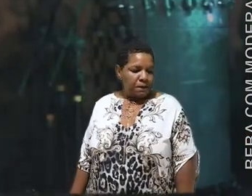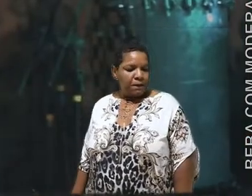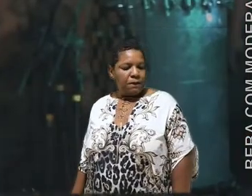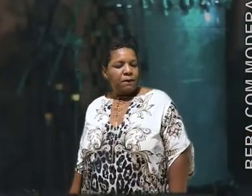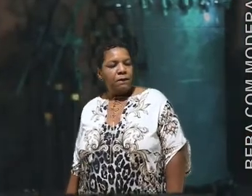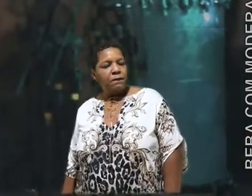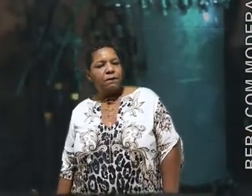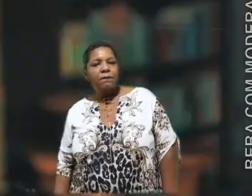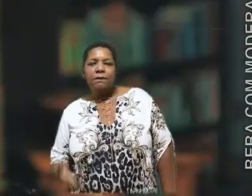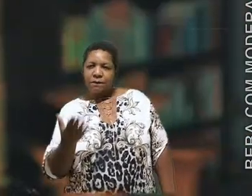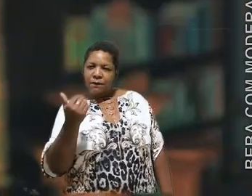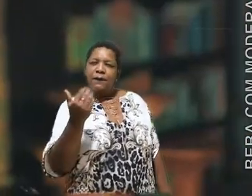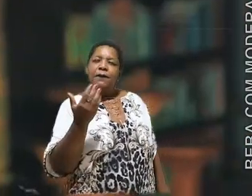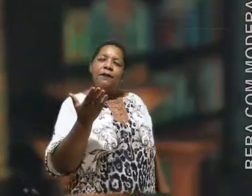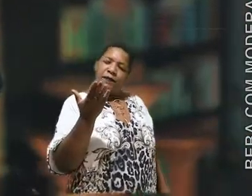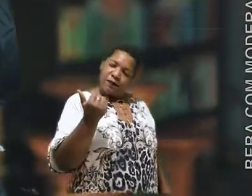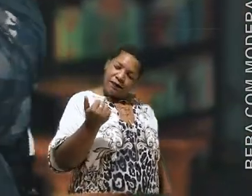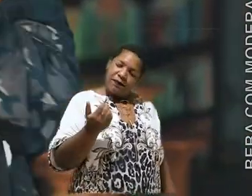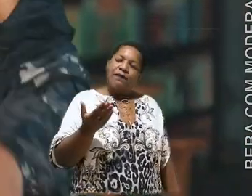o